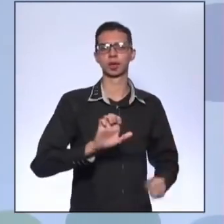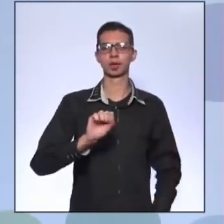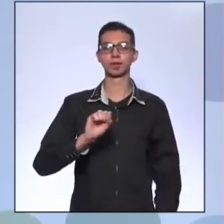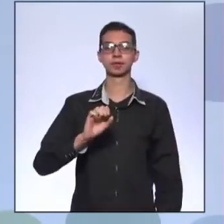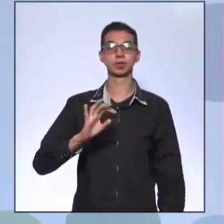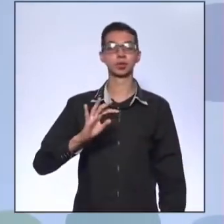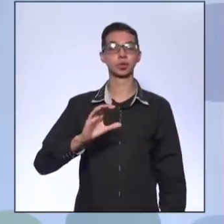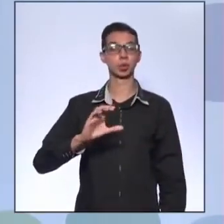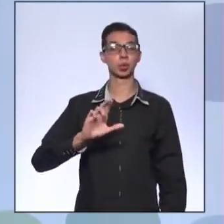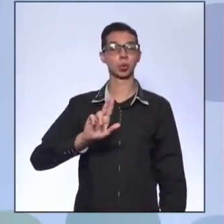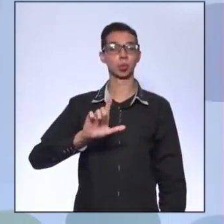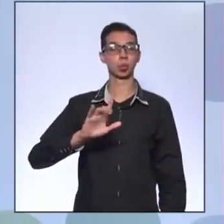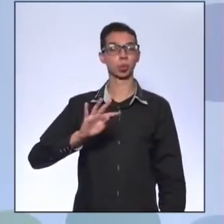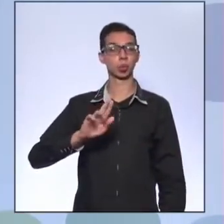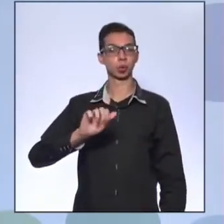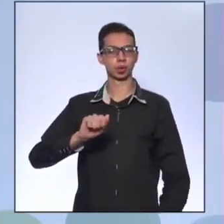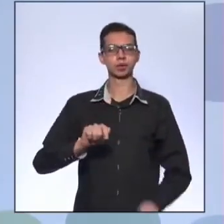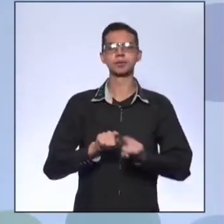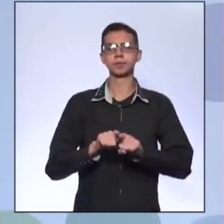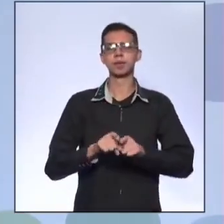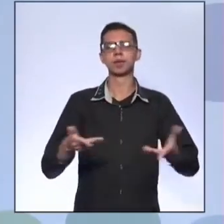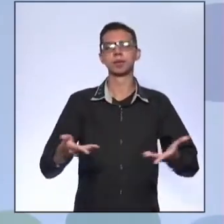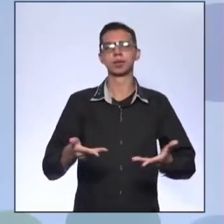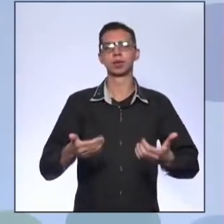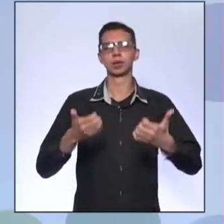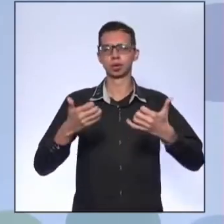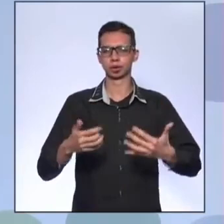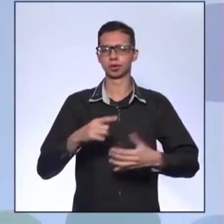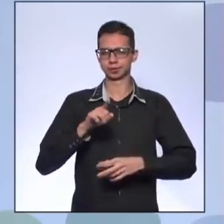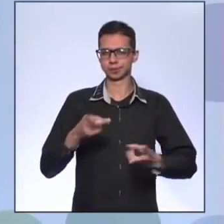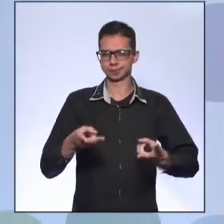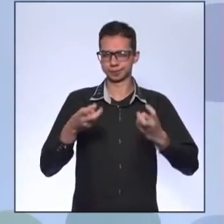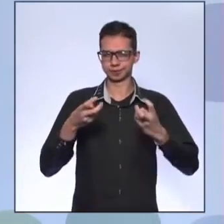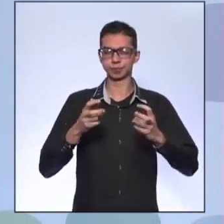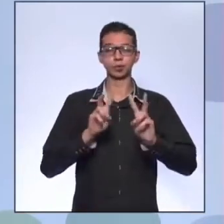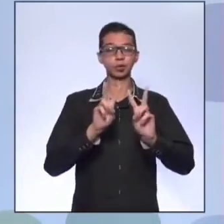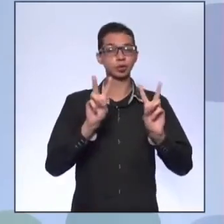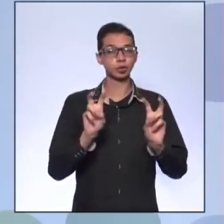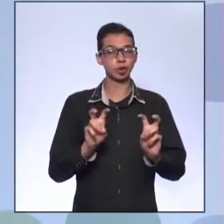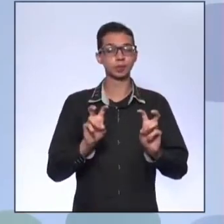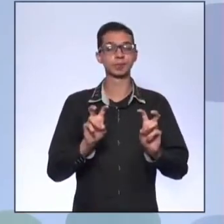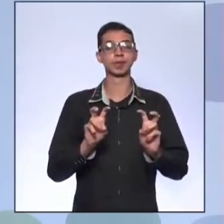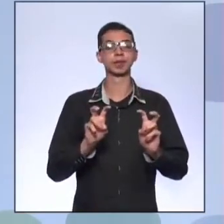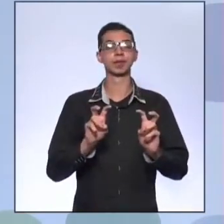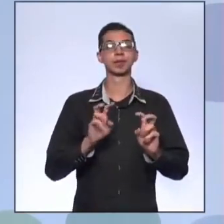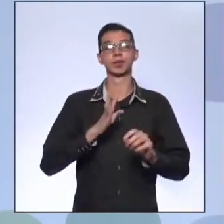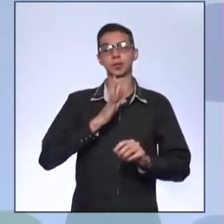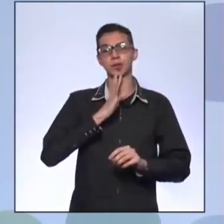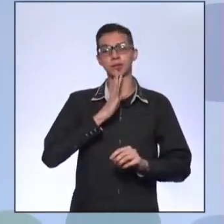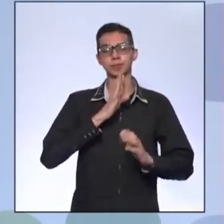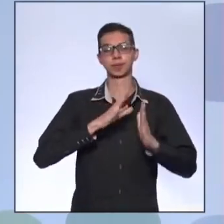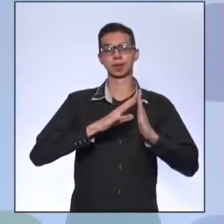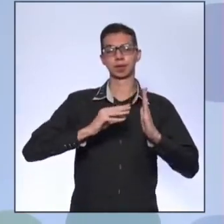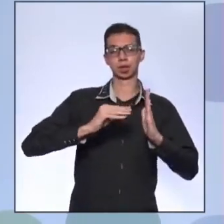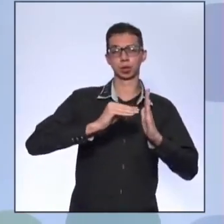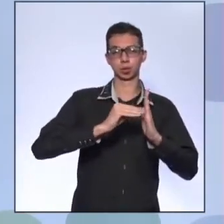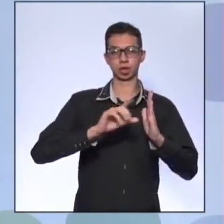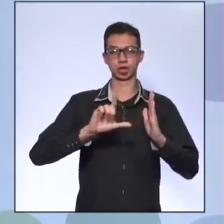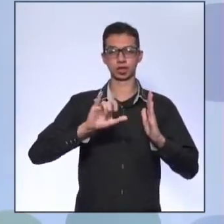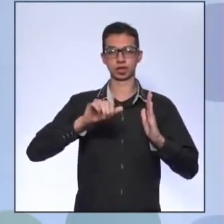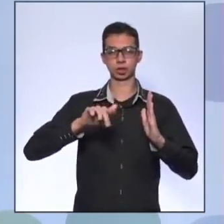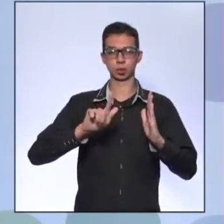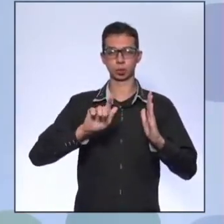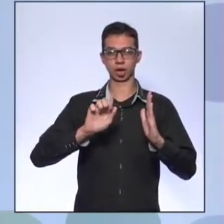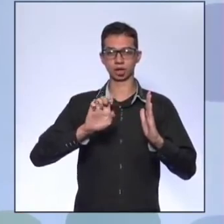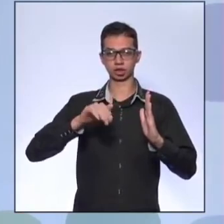mais atuais, vocês viram que aí a gente fez um entrelace entre linguagens mais comuns, mais tradicionais, que vocês já conhecem,